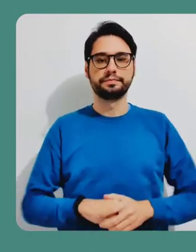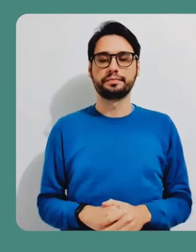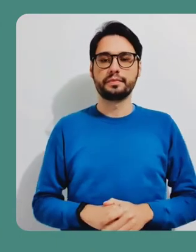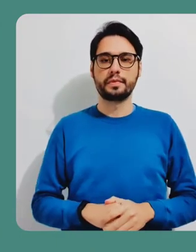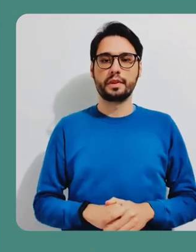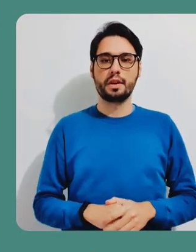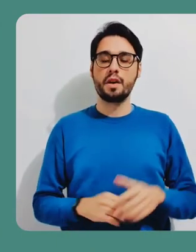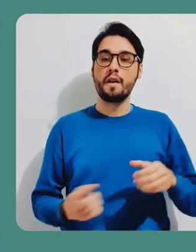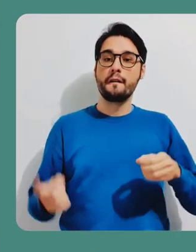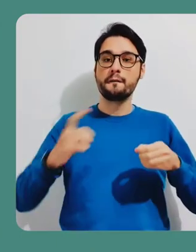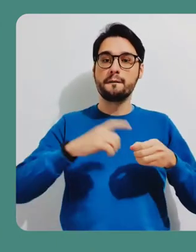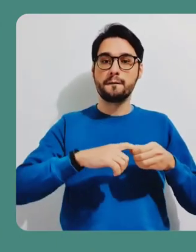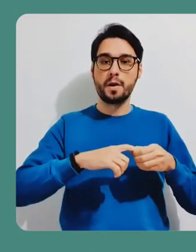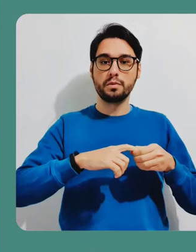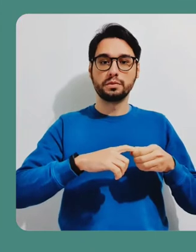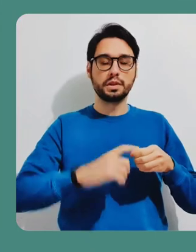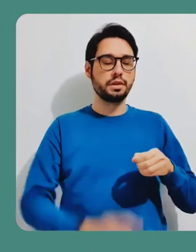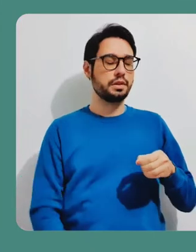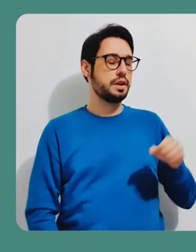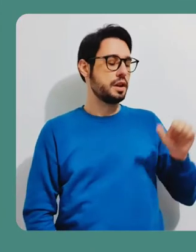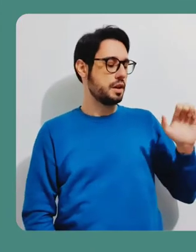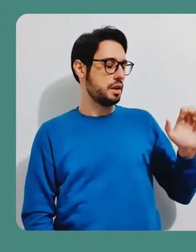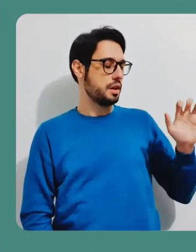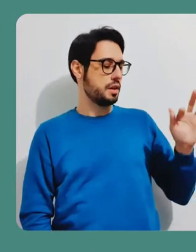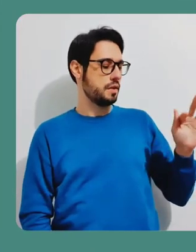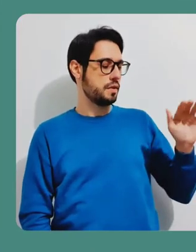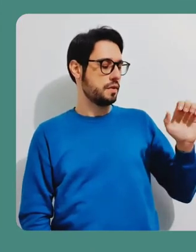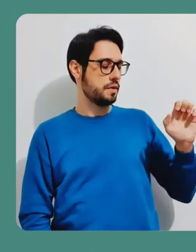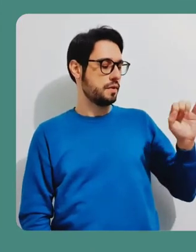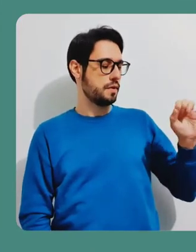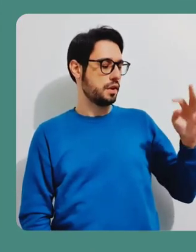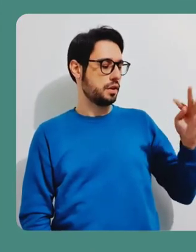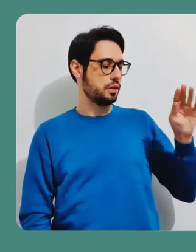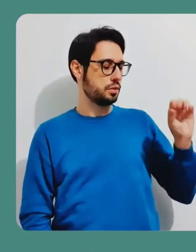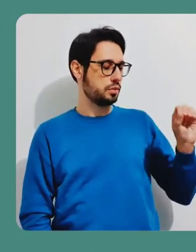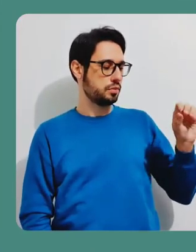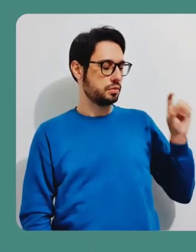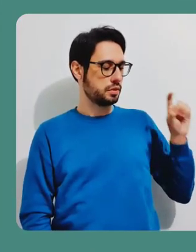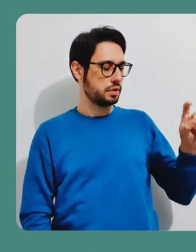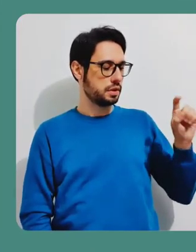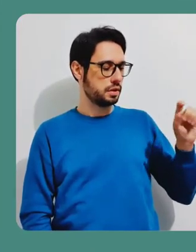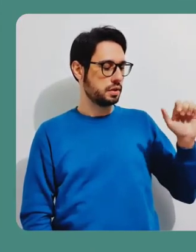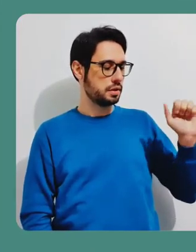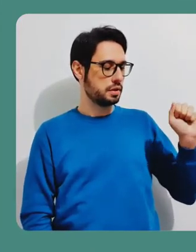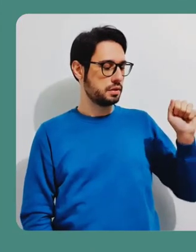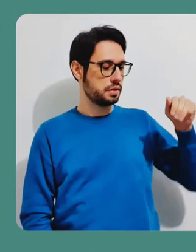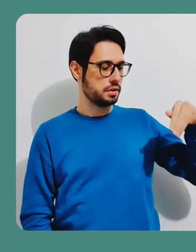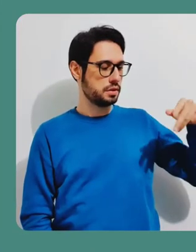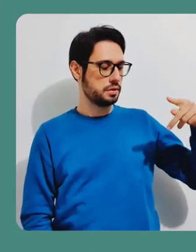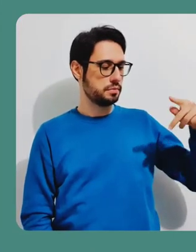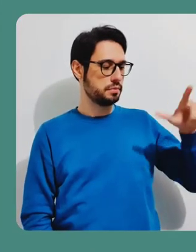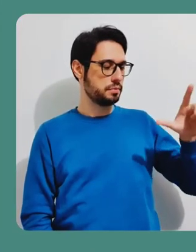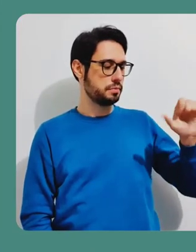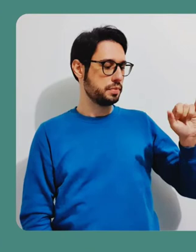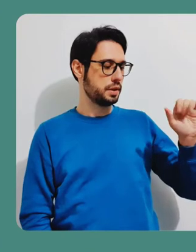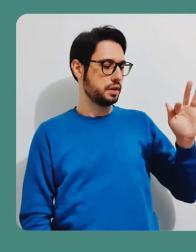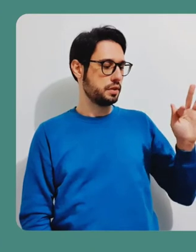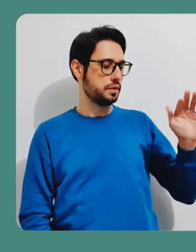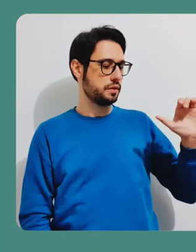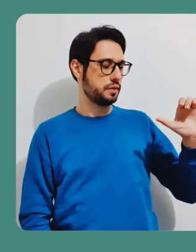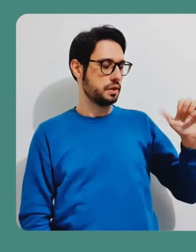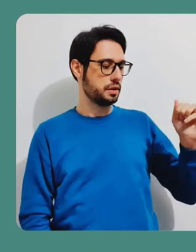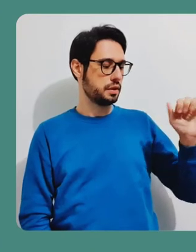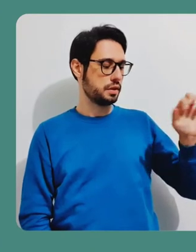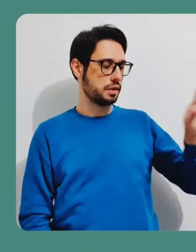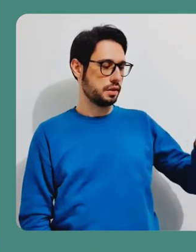software e clicar em ok e por último a gente volta em efeito e seleciona amplificar e